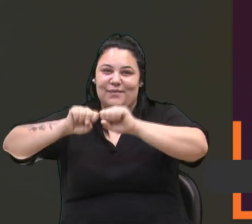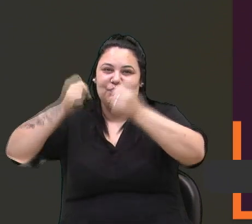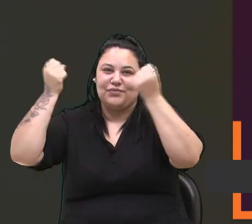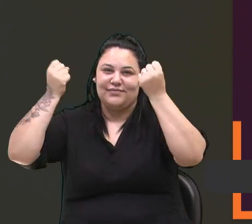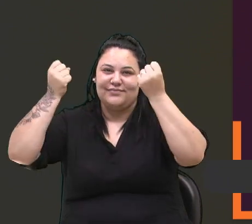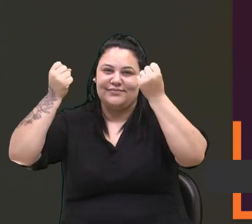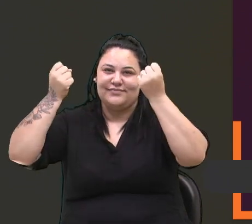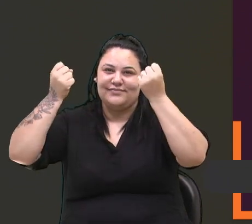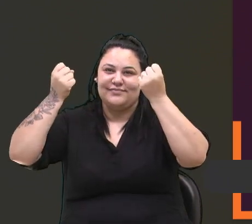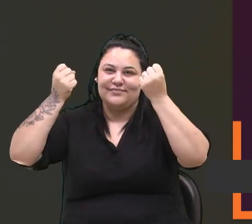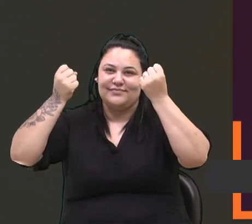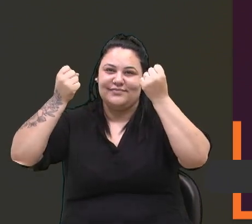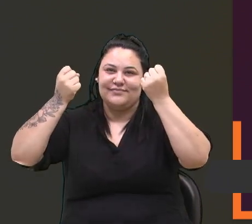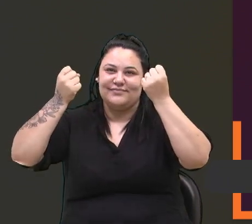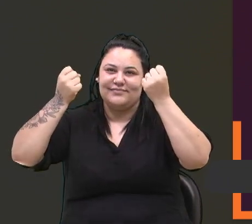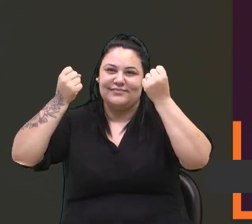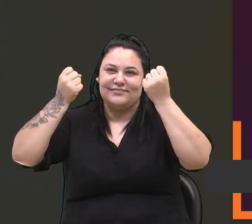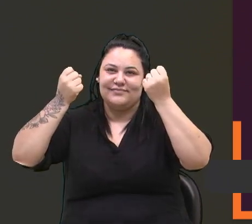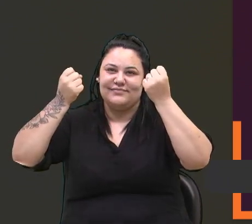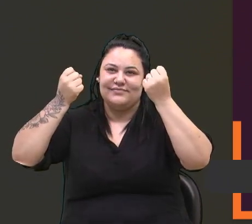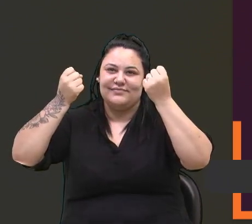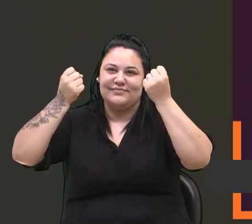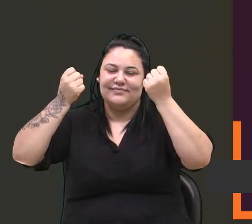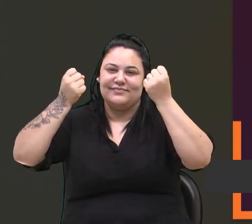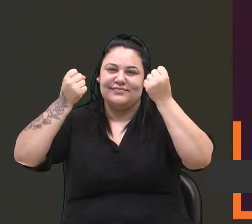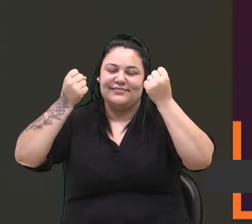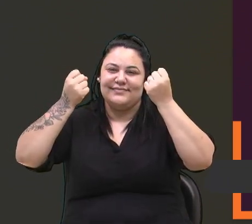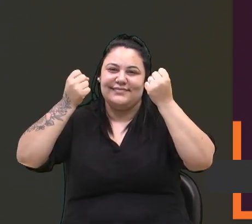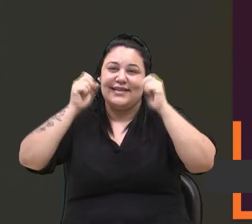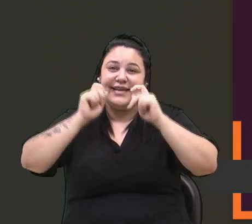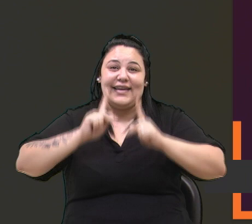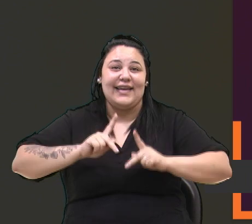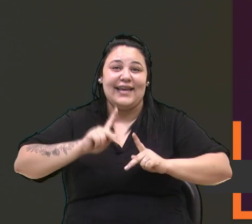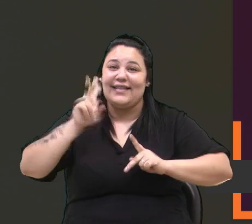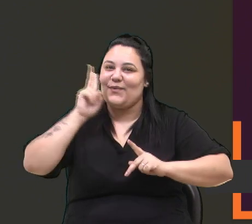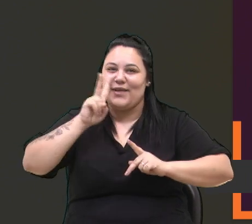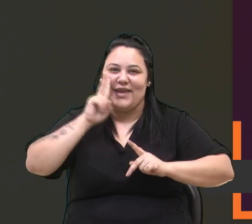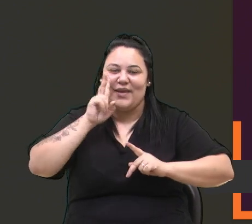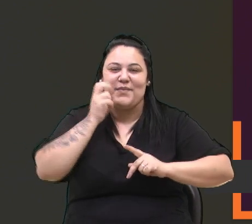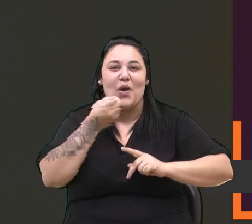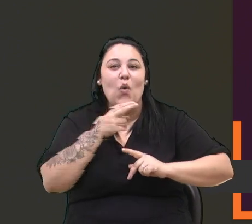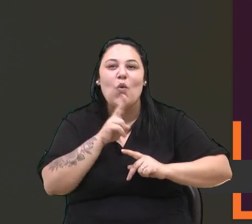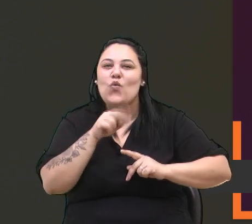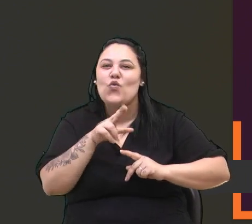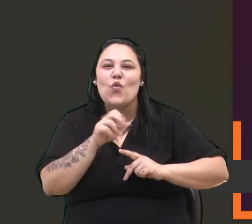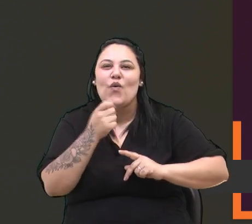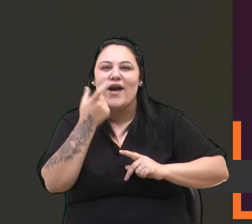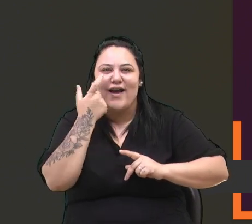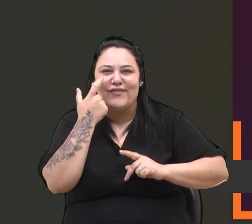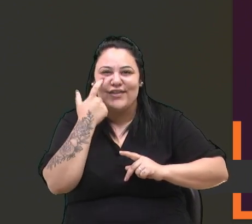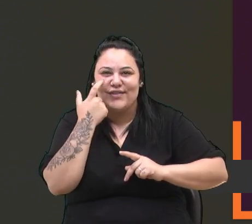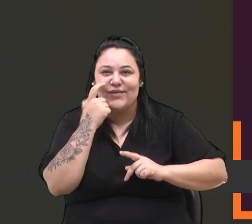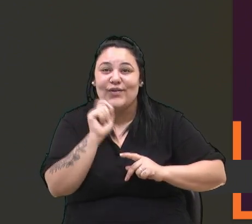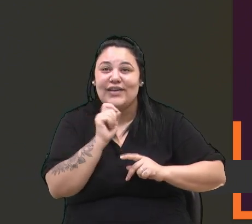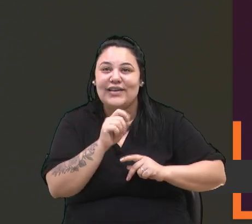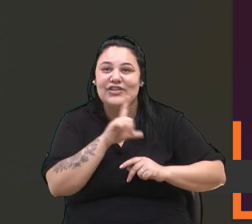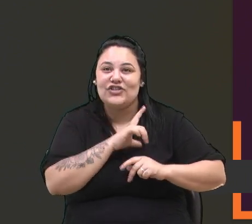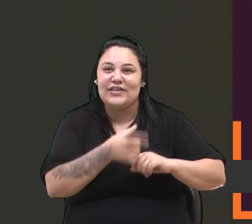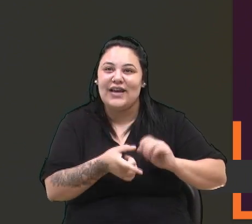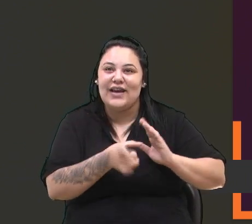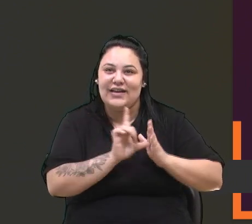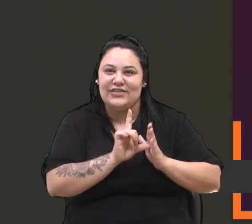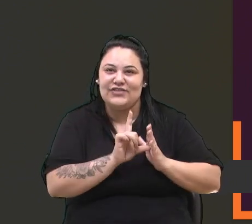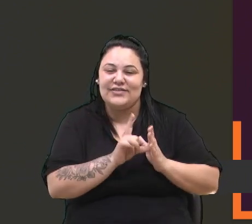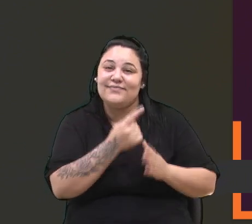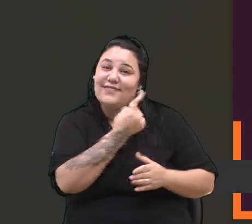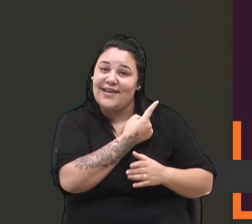Para quem não lembra, ou para quem nunca viu, ou nunca se percebeu do que tinha naquele buraco, essa é